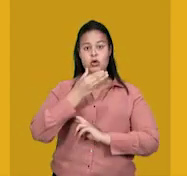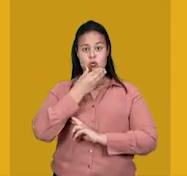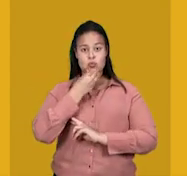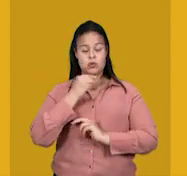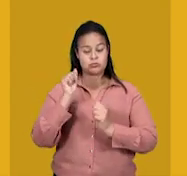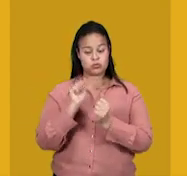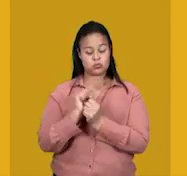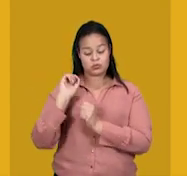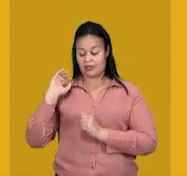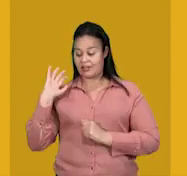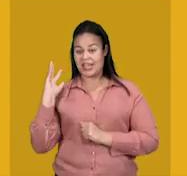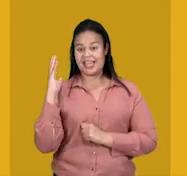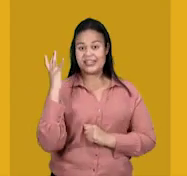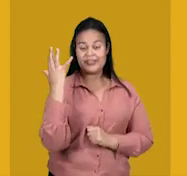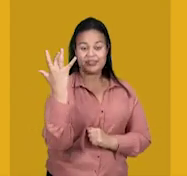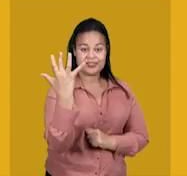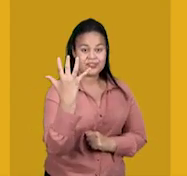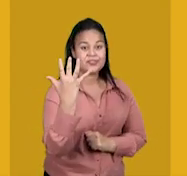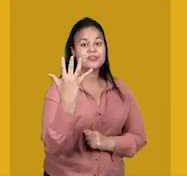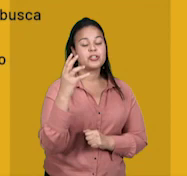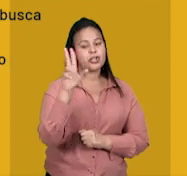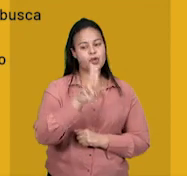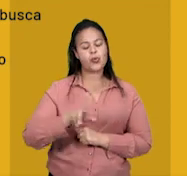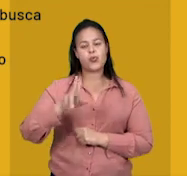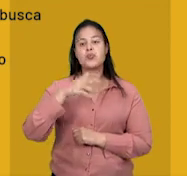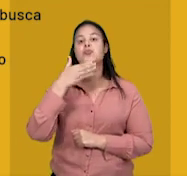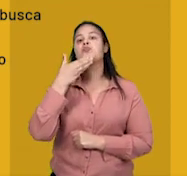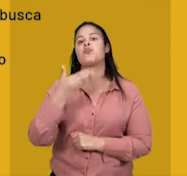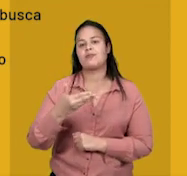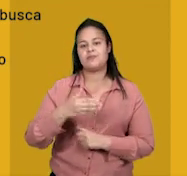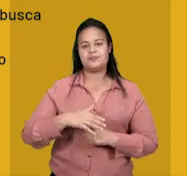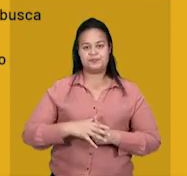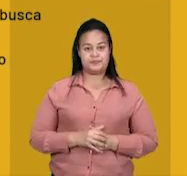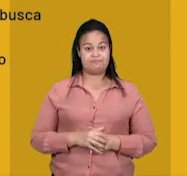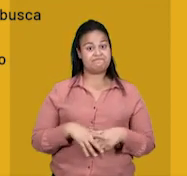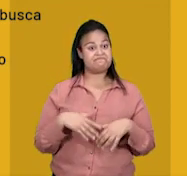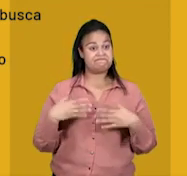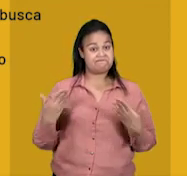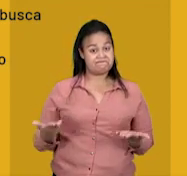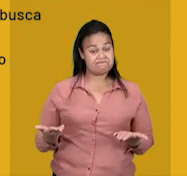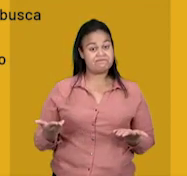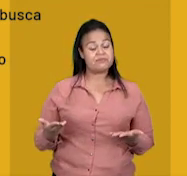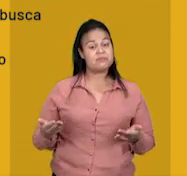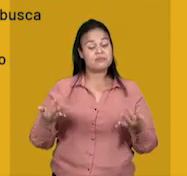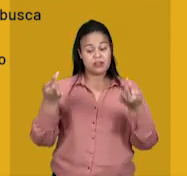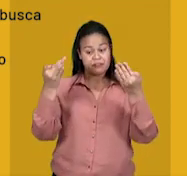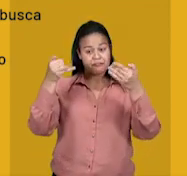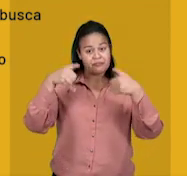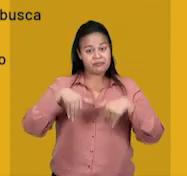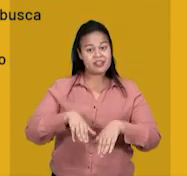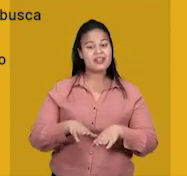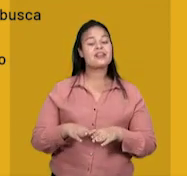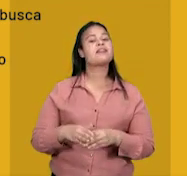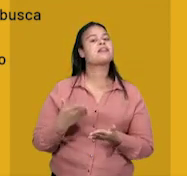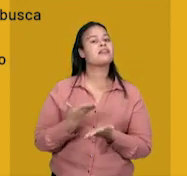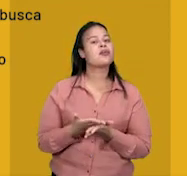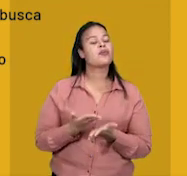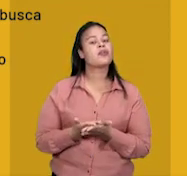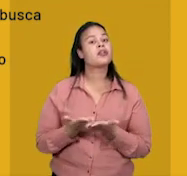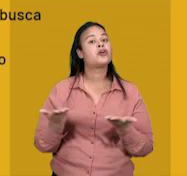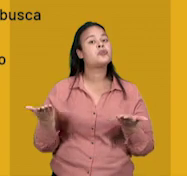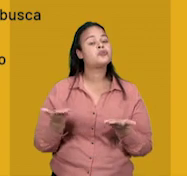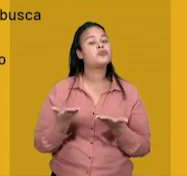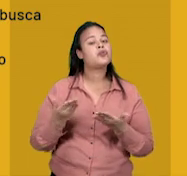a natureza e os seus usos. Então, para a gente poder fechar a nossa aula de hoje, diante